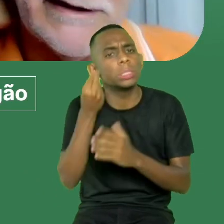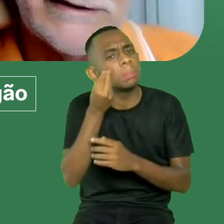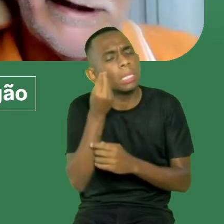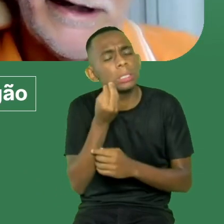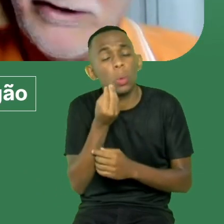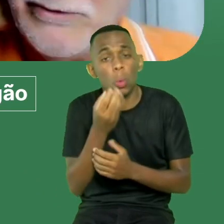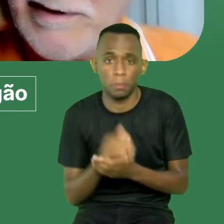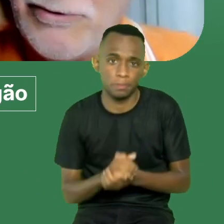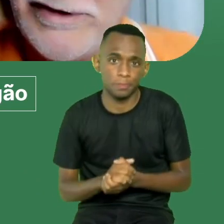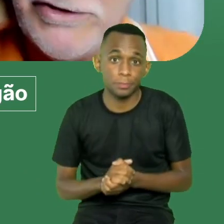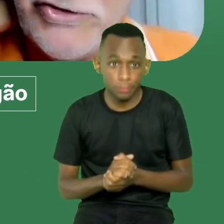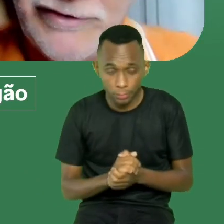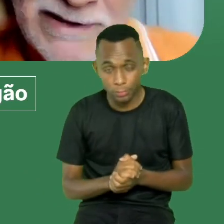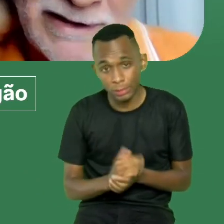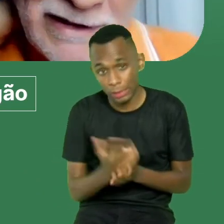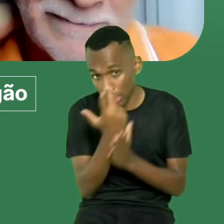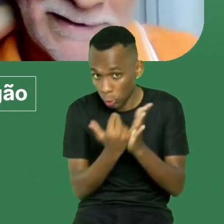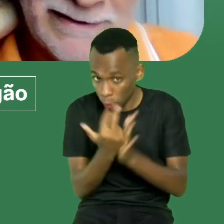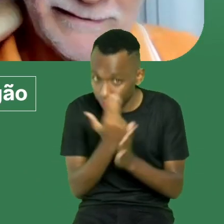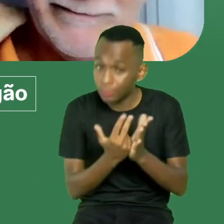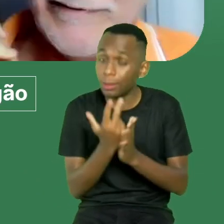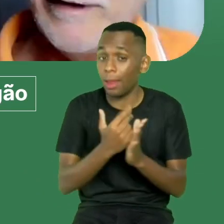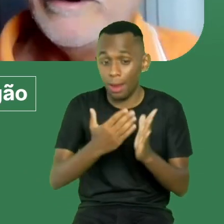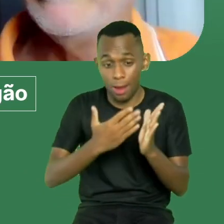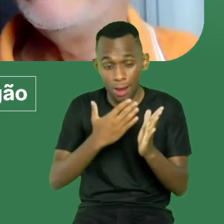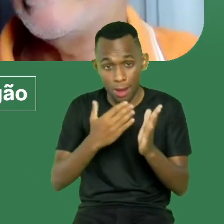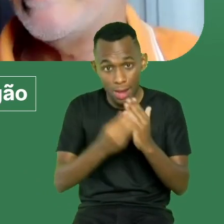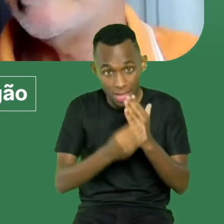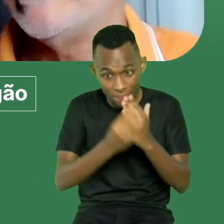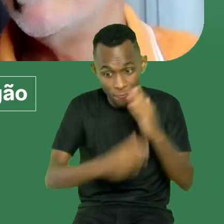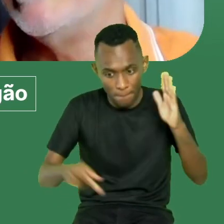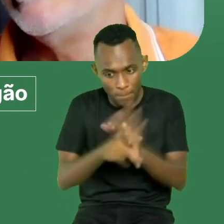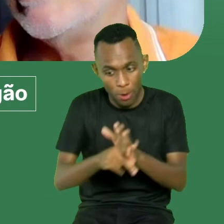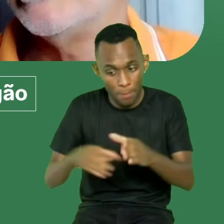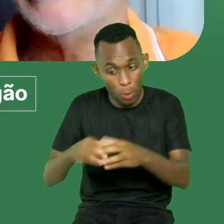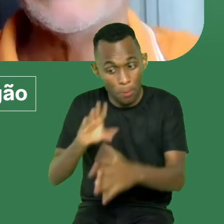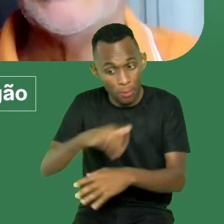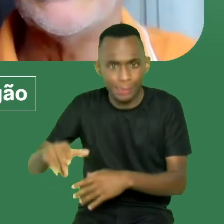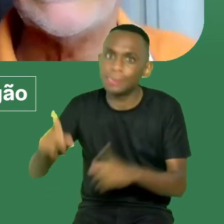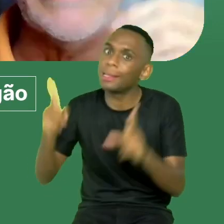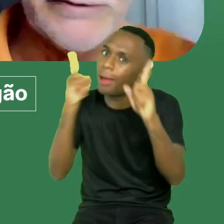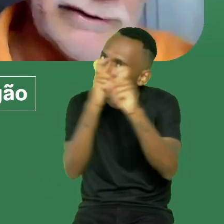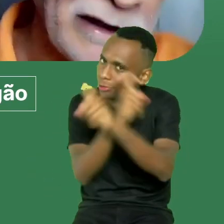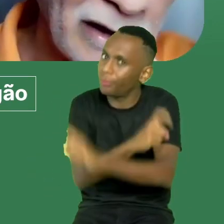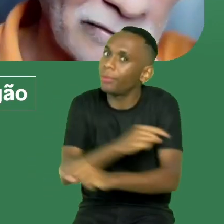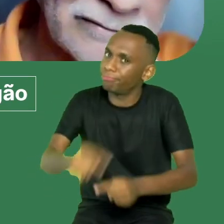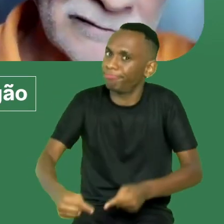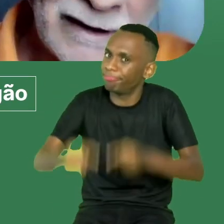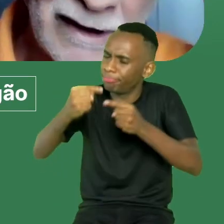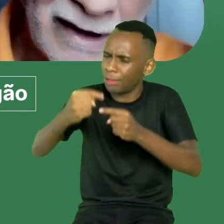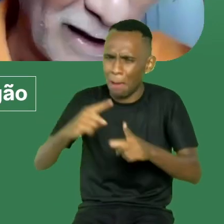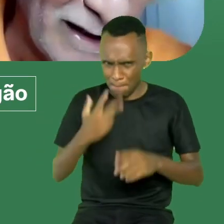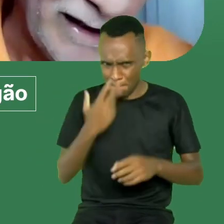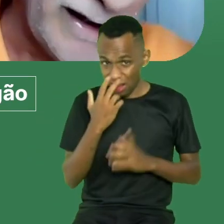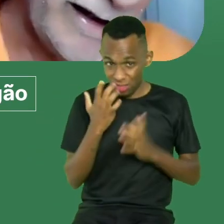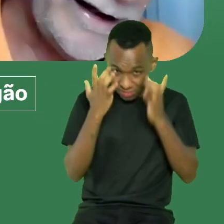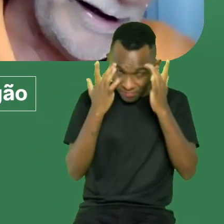para criança é uma coisa dificílima, né? Parece uma coisa muito simples, não é não.